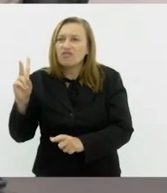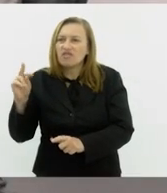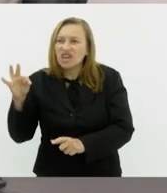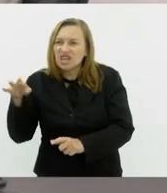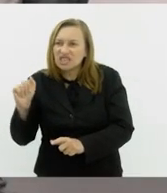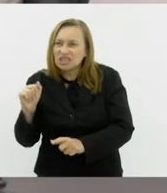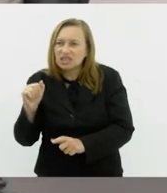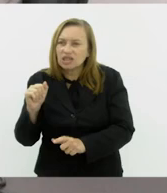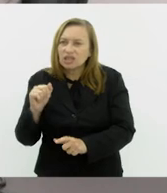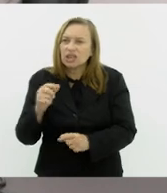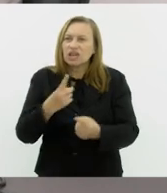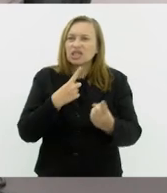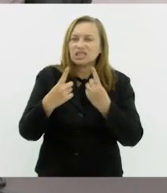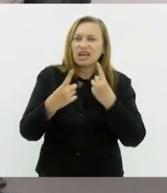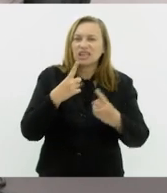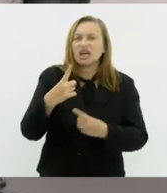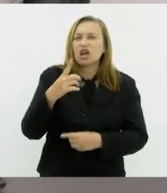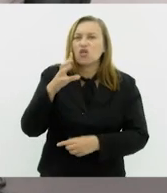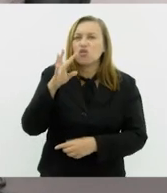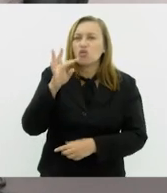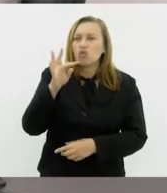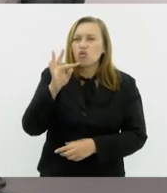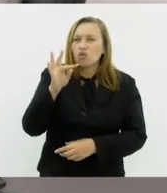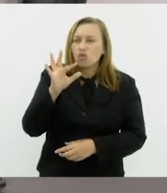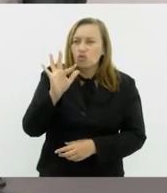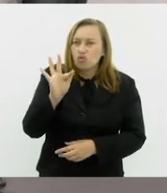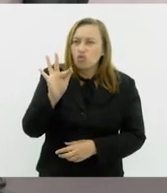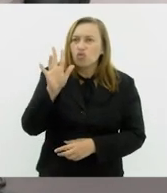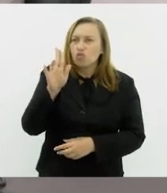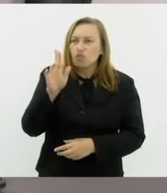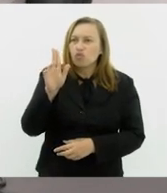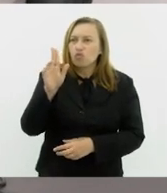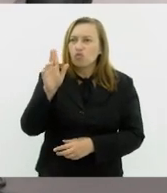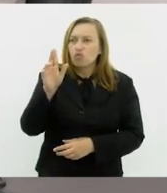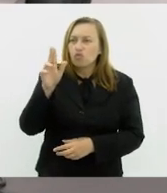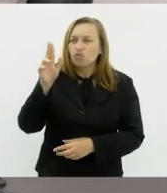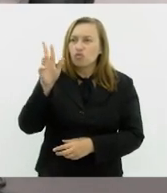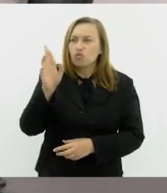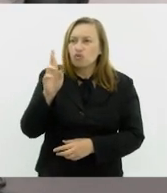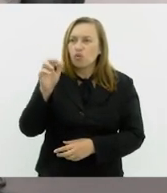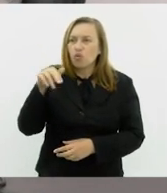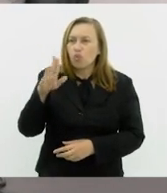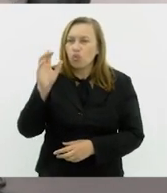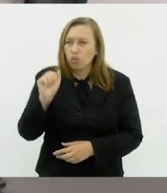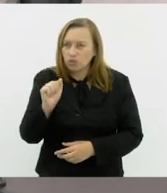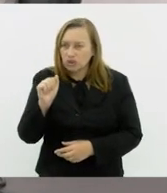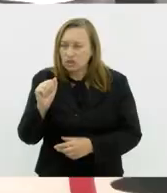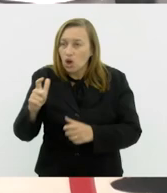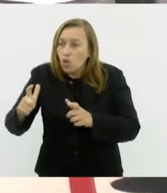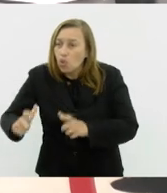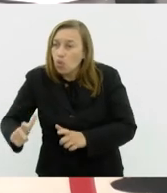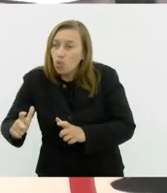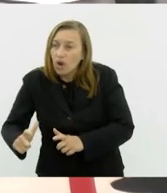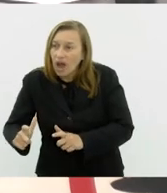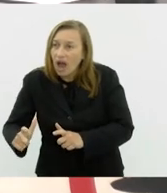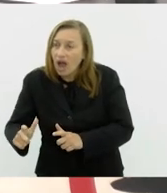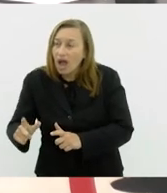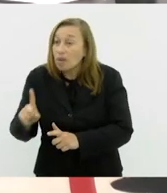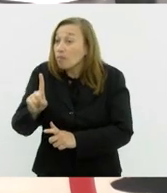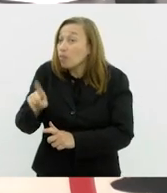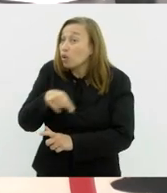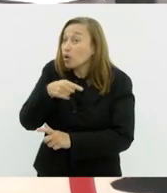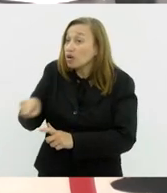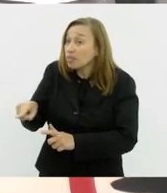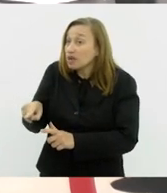Da Estrada de Furnas. Nesses casos de heliponto clandestino, né, ou seja, heliponto que não existe, né, coisa, aí